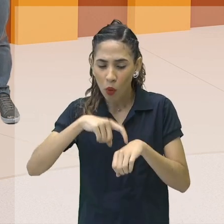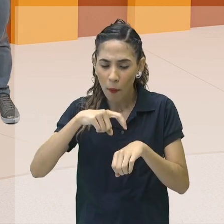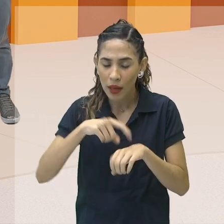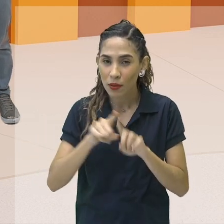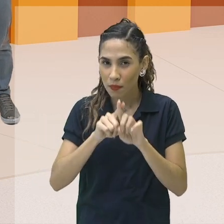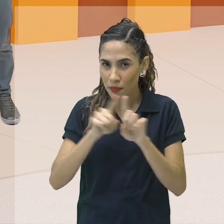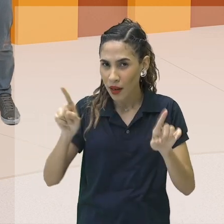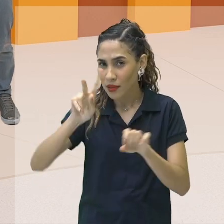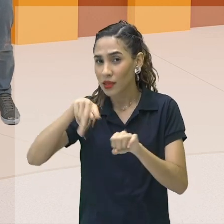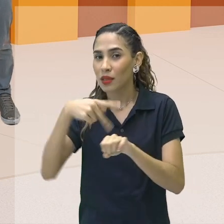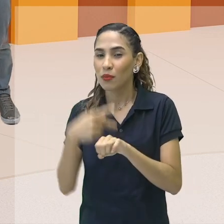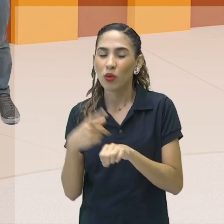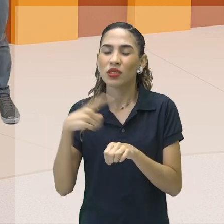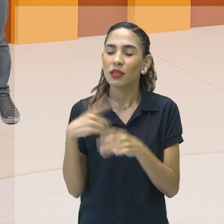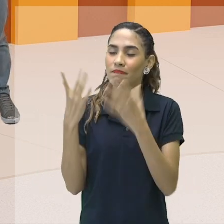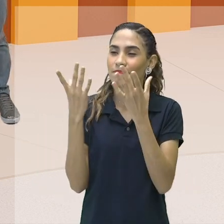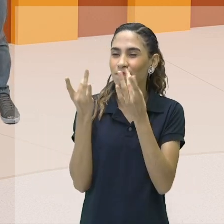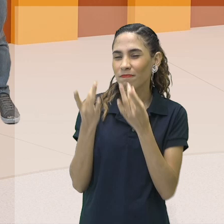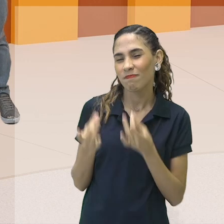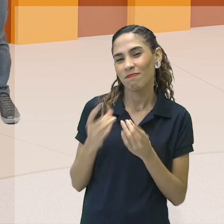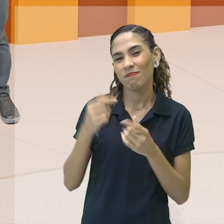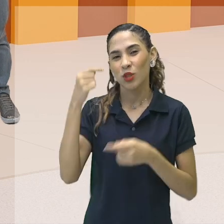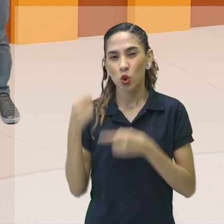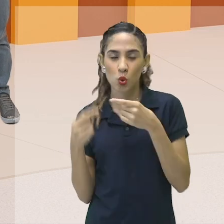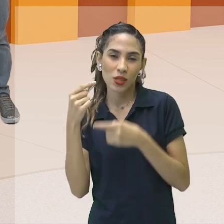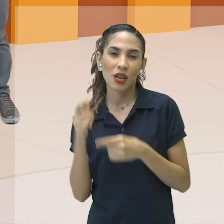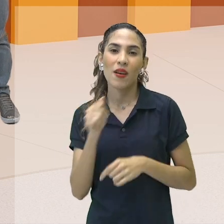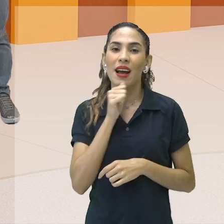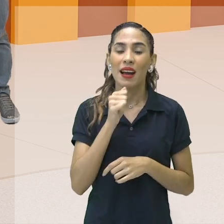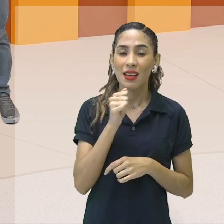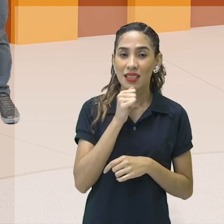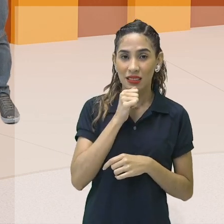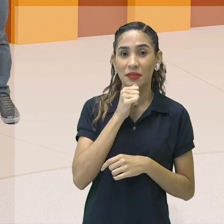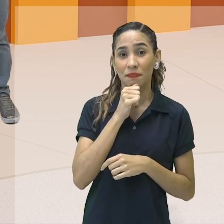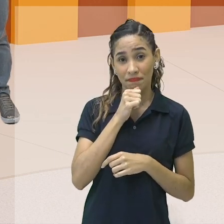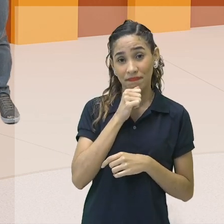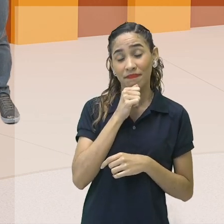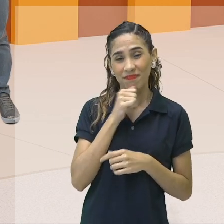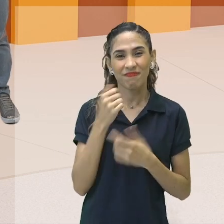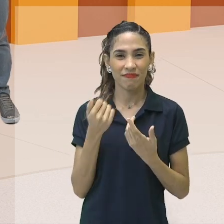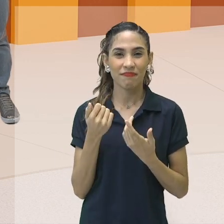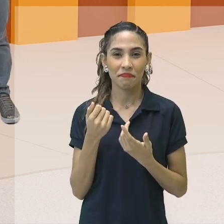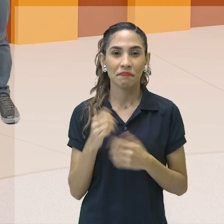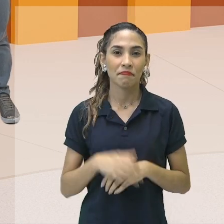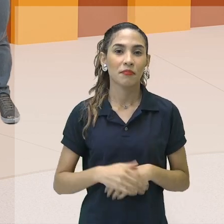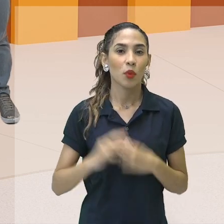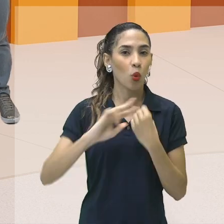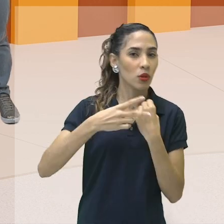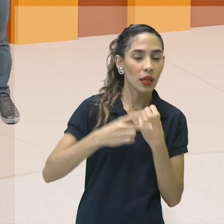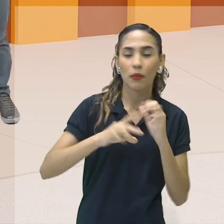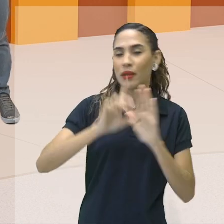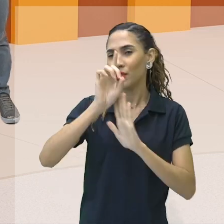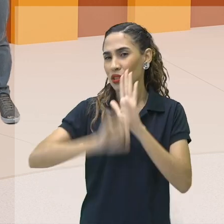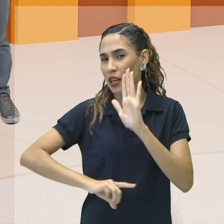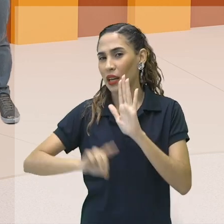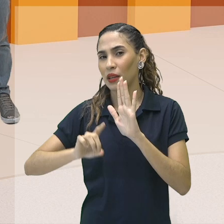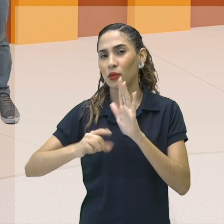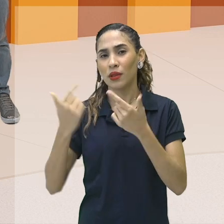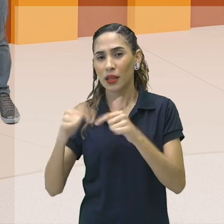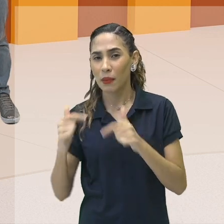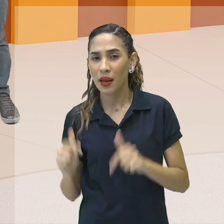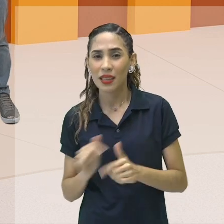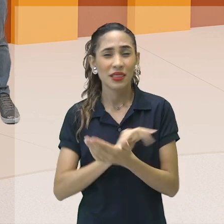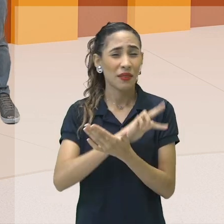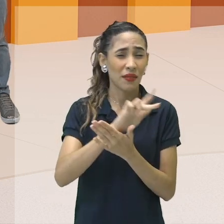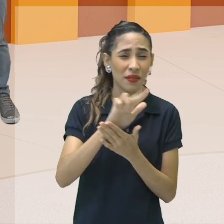tem toda aquela situação, aquela discussão mesmo muito problemática, né? Sobre direitos trabalhistas, enfim, tem gente que é contra, a gente que é a